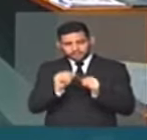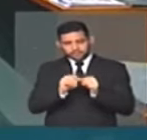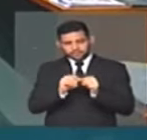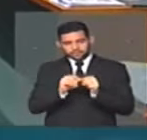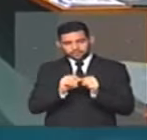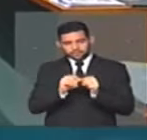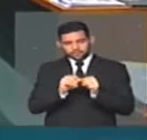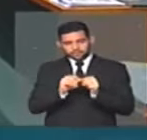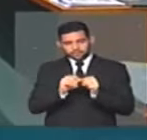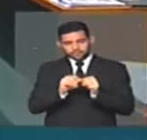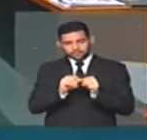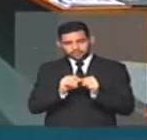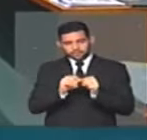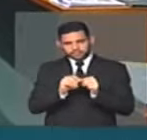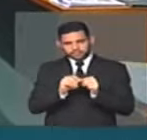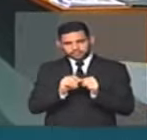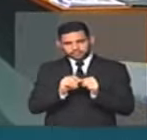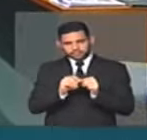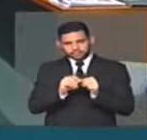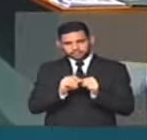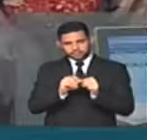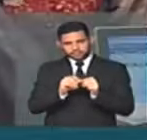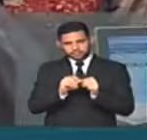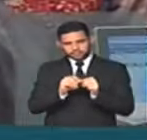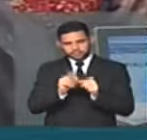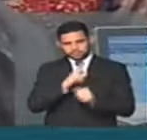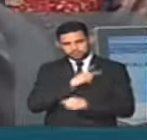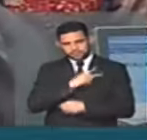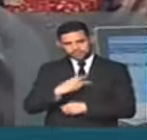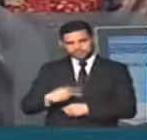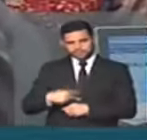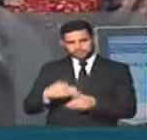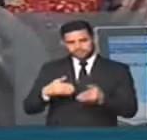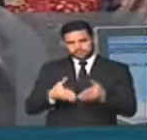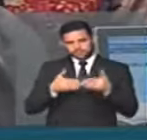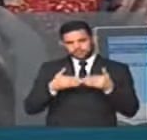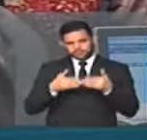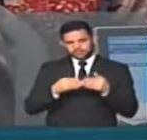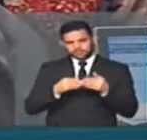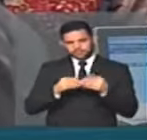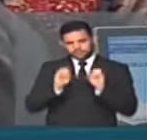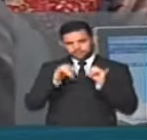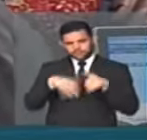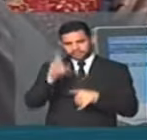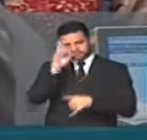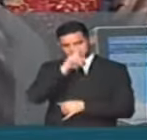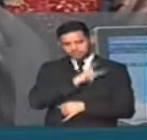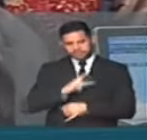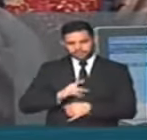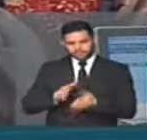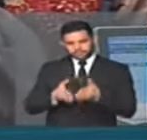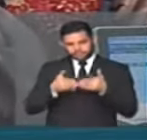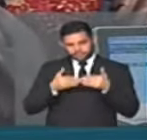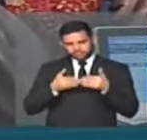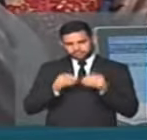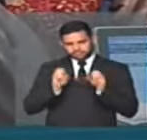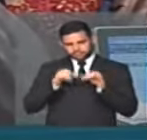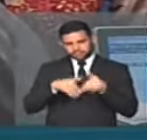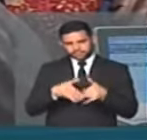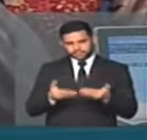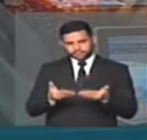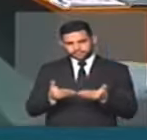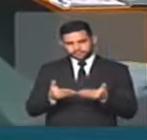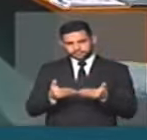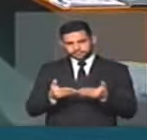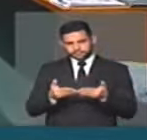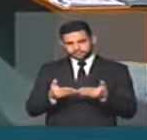não teria... Tem, não seria presidente, um tem. Levanta... Presidente, estão me interrompendo. Deixa eu terminar, pelo menos. Pelo menos terminar.